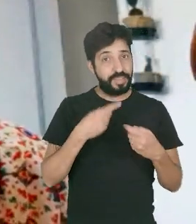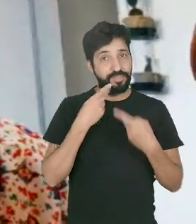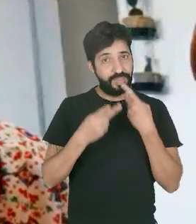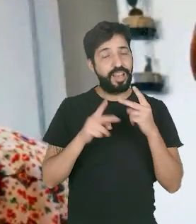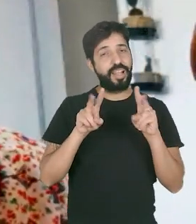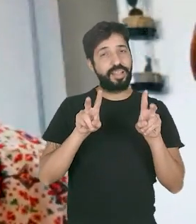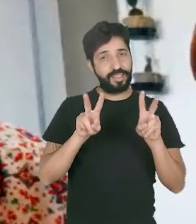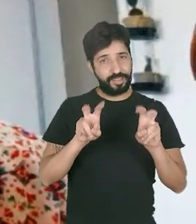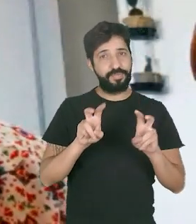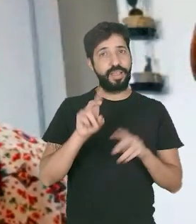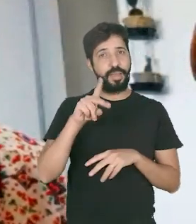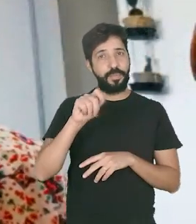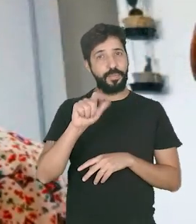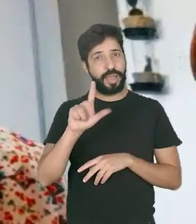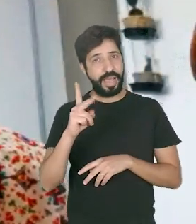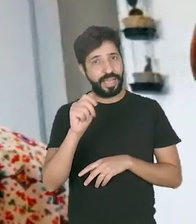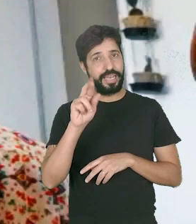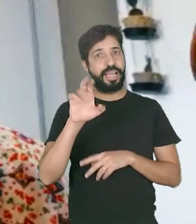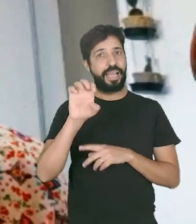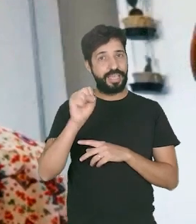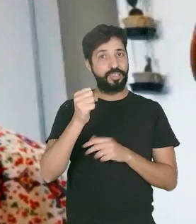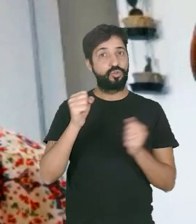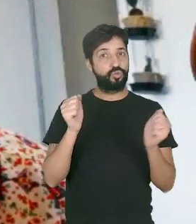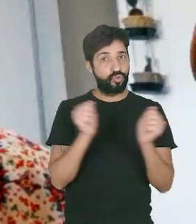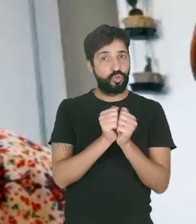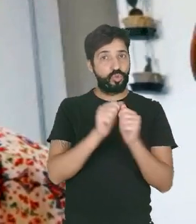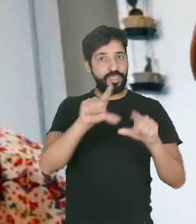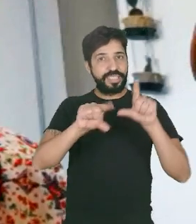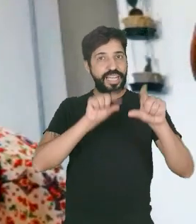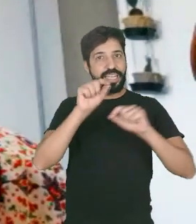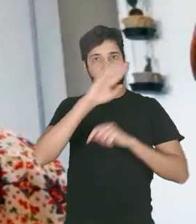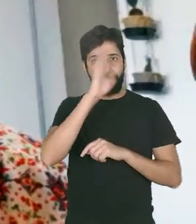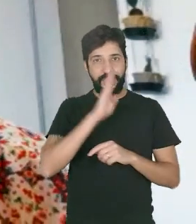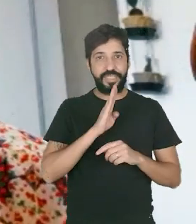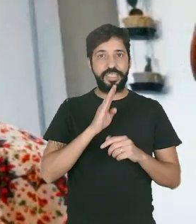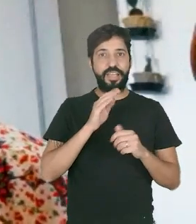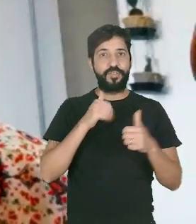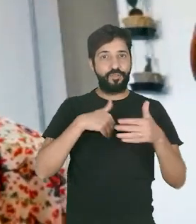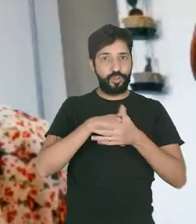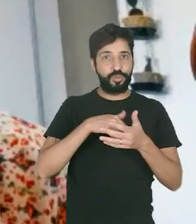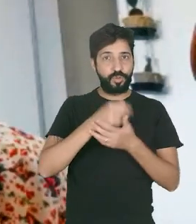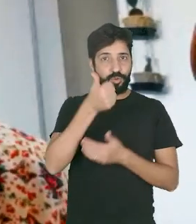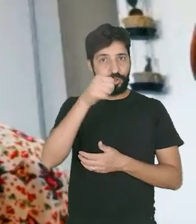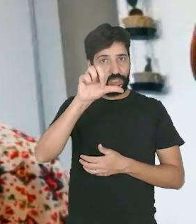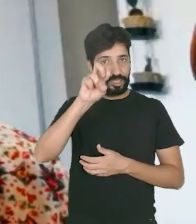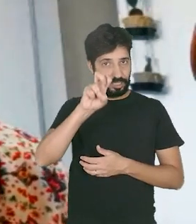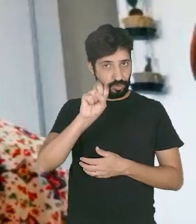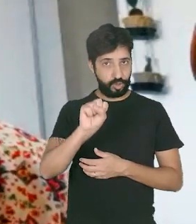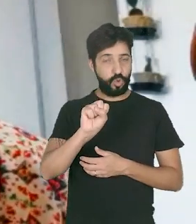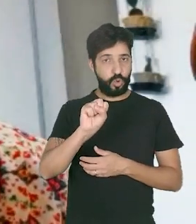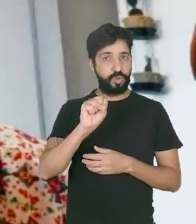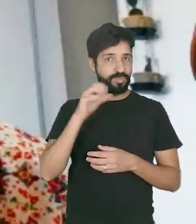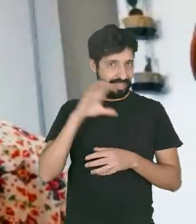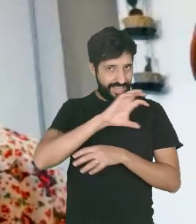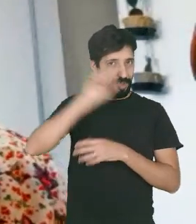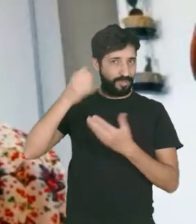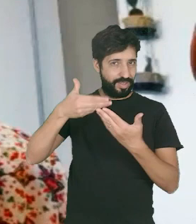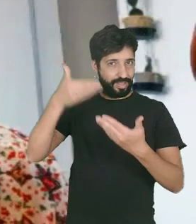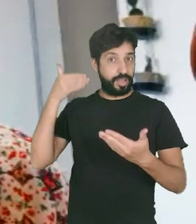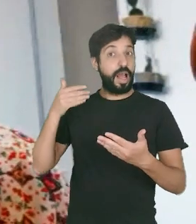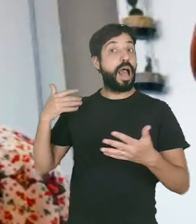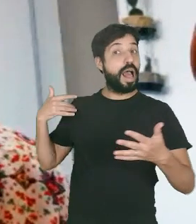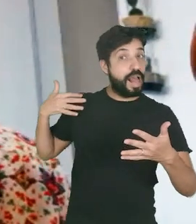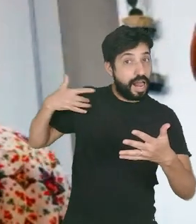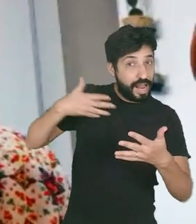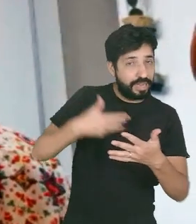Carvalhais, que esteve com a Seleção Brasileira de Futebol em 58, quando foi campeão. De lá para cá, a psicologia vem avançando em